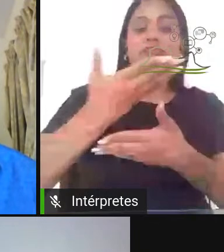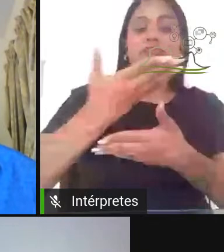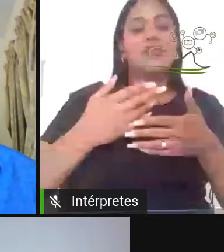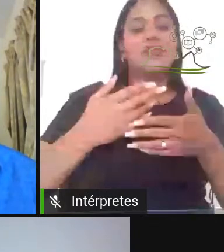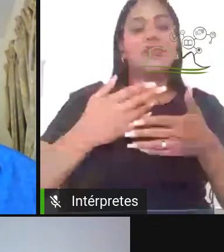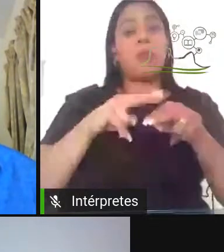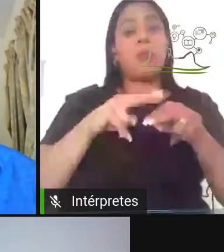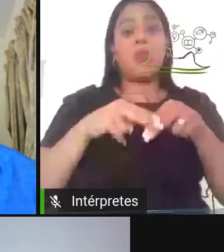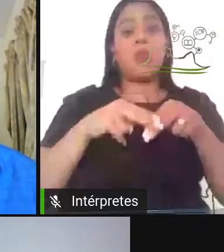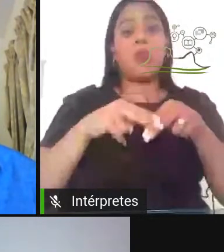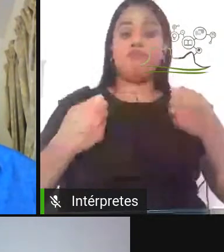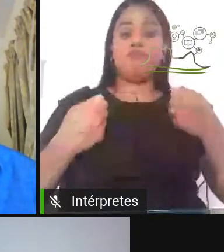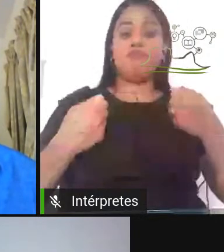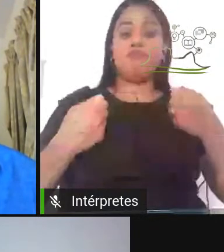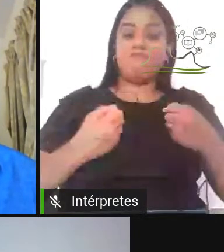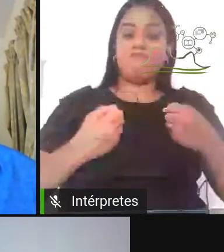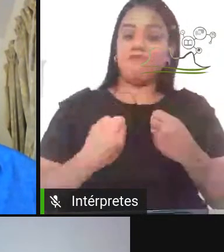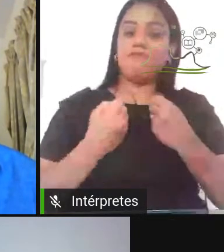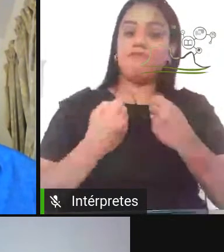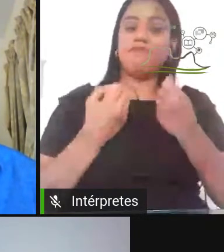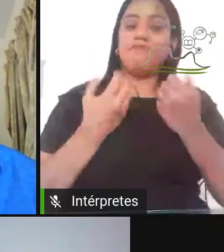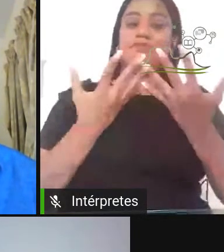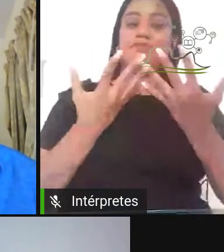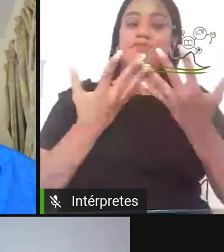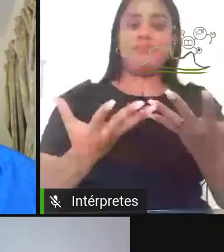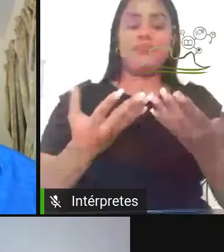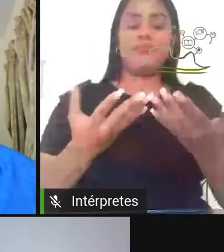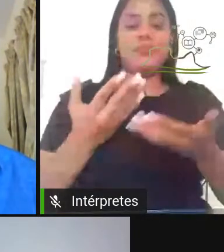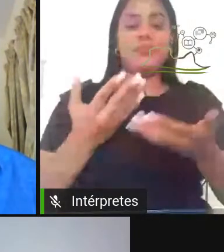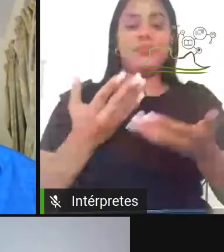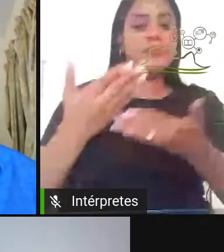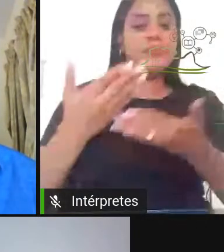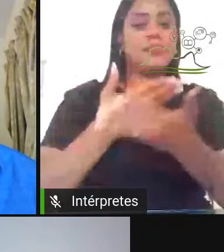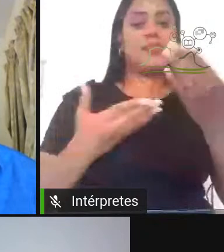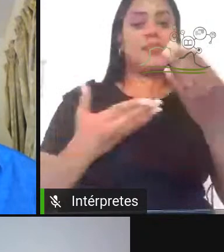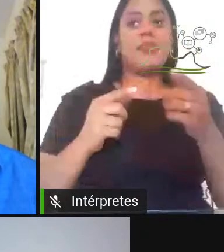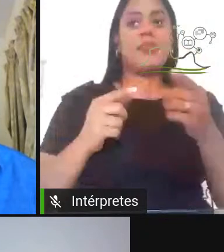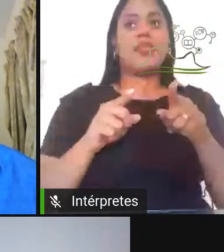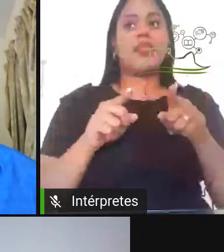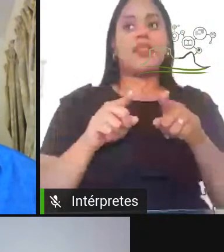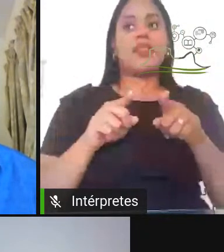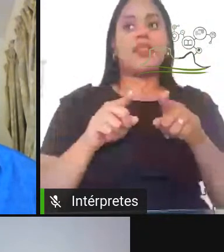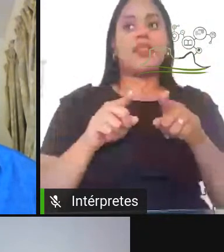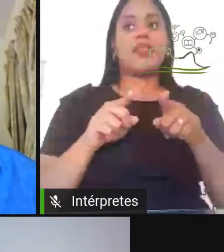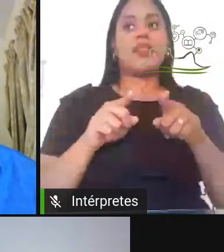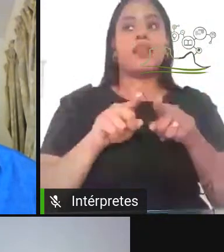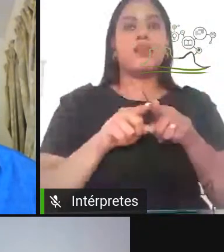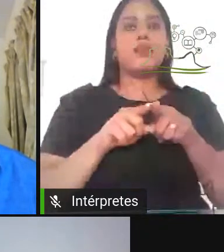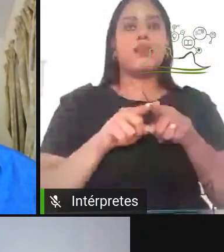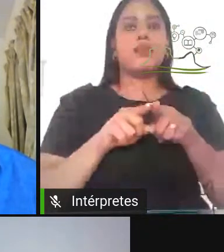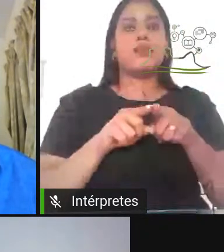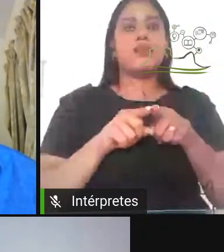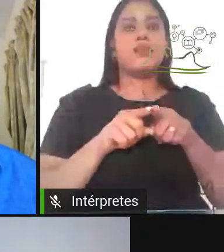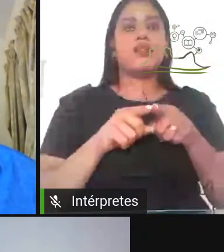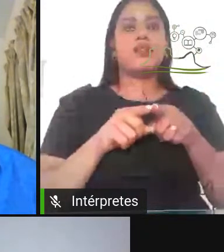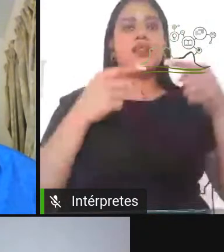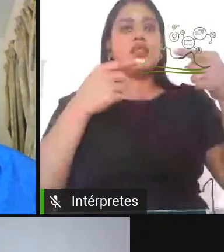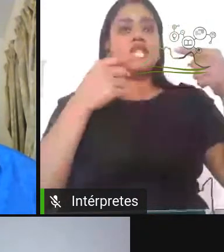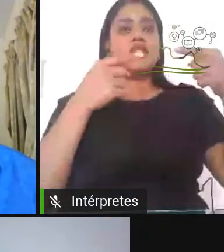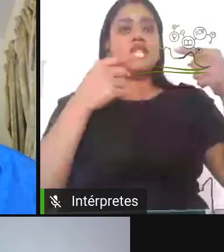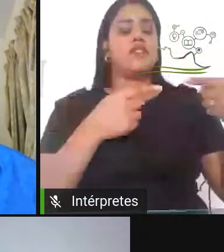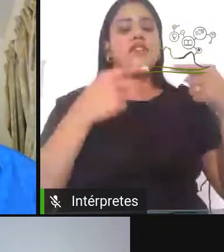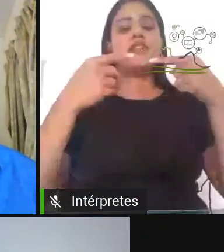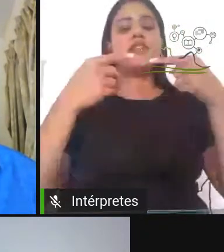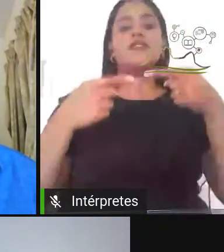mim e também uma questão de desafio e de aprendizagem e de crescimento. Ou seja, a cada novo